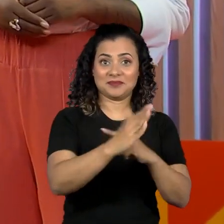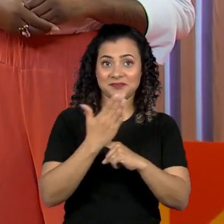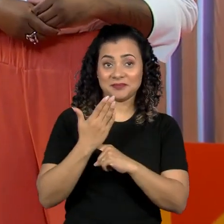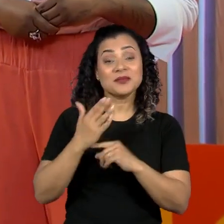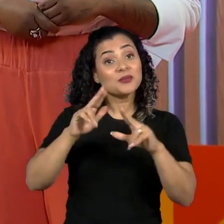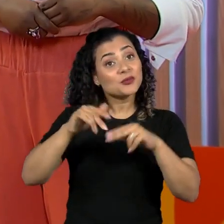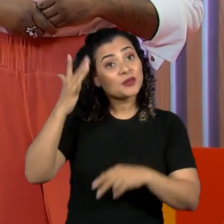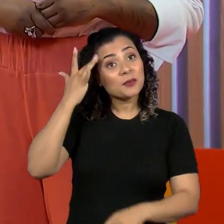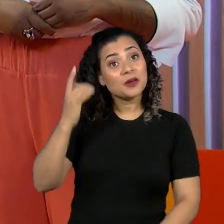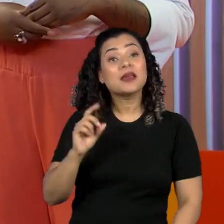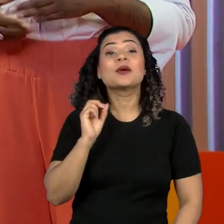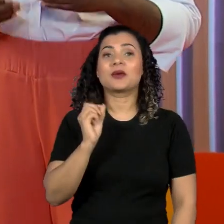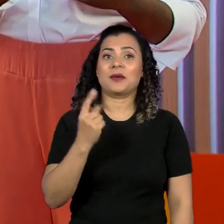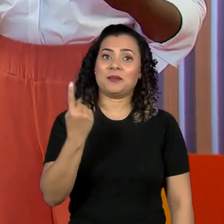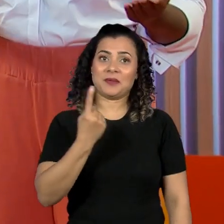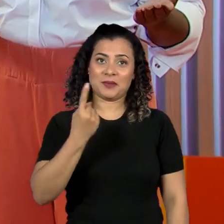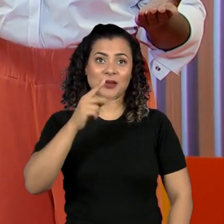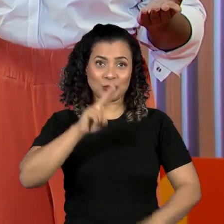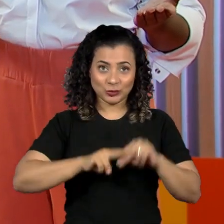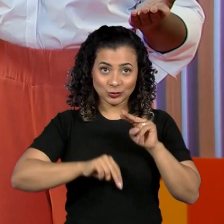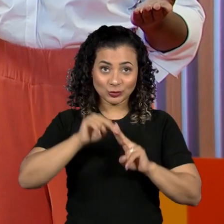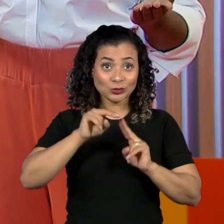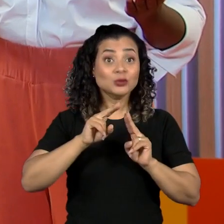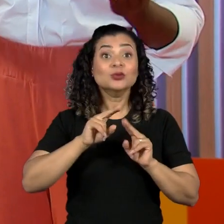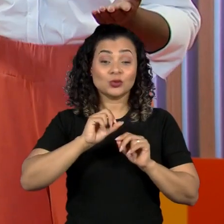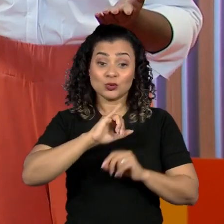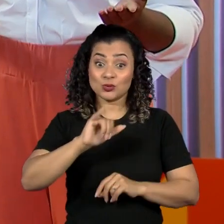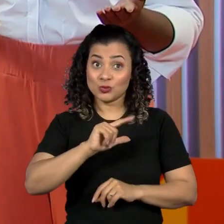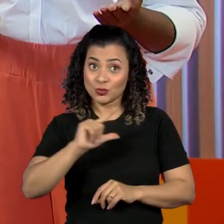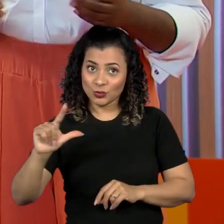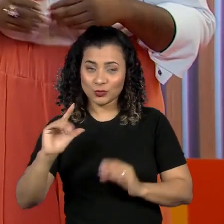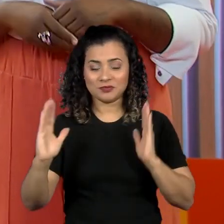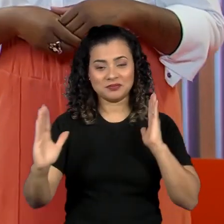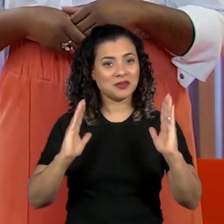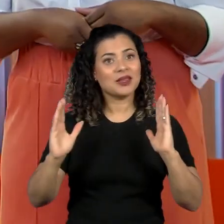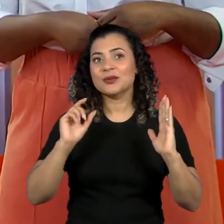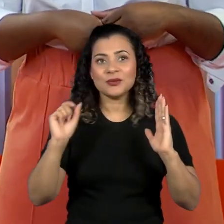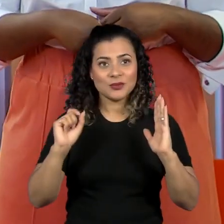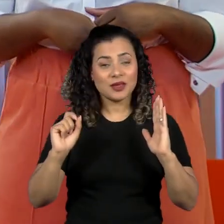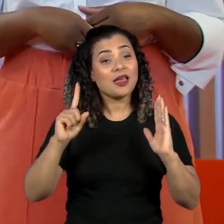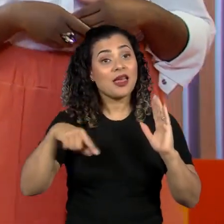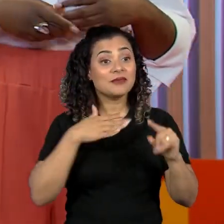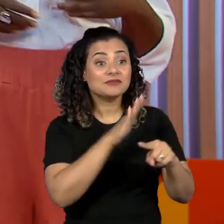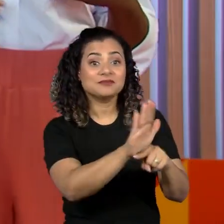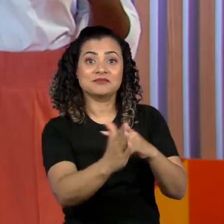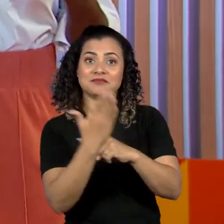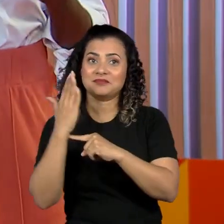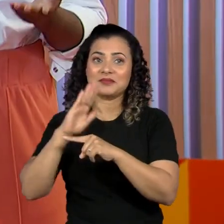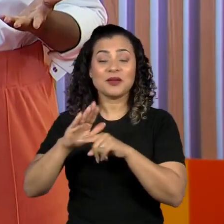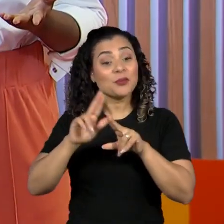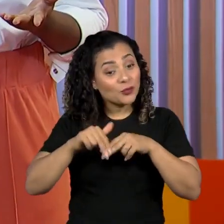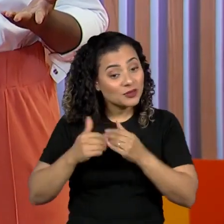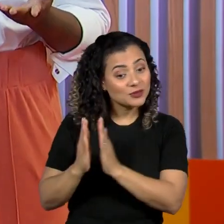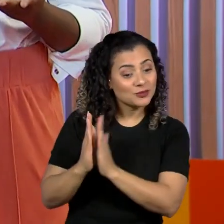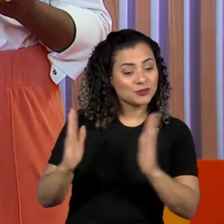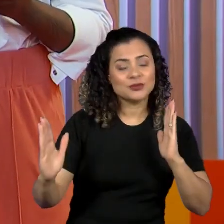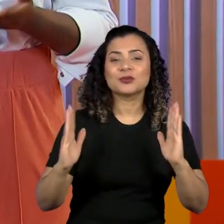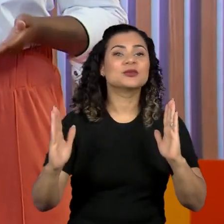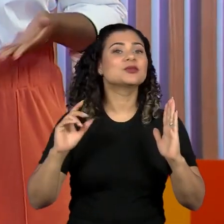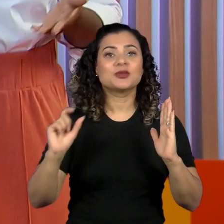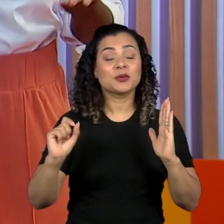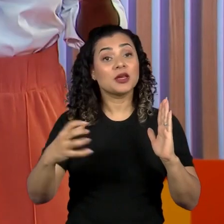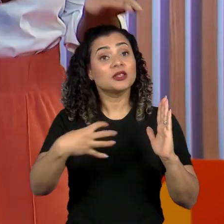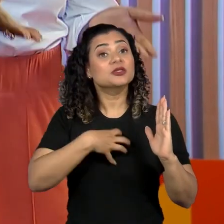dia 1º de julho, é o Dia Internacional do Cooperativismo, o Estação Livre vai falar sobre esse modelo que